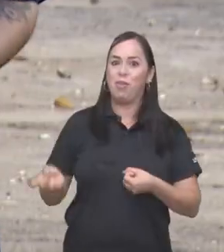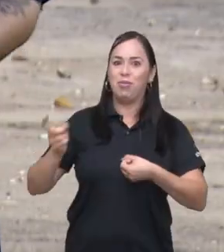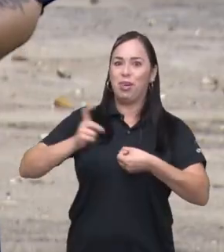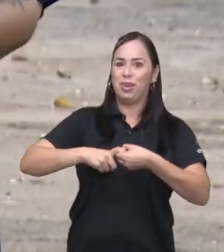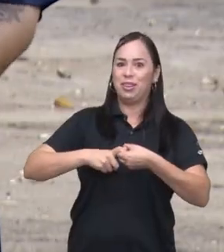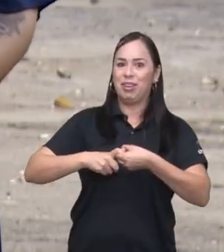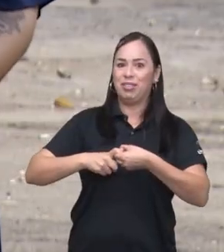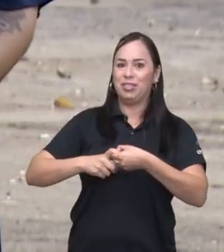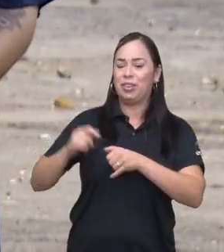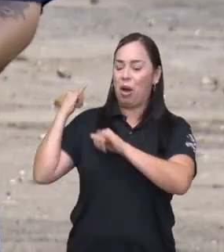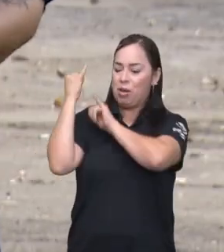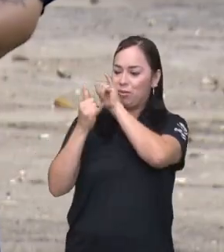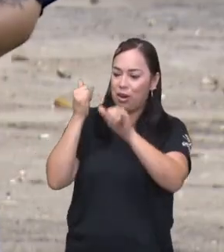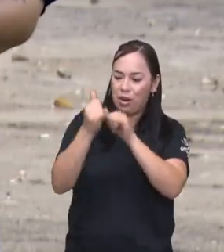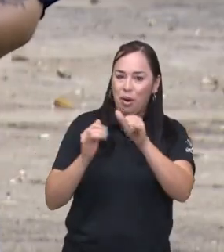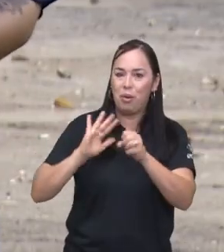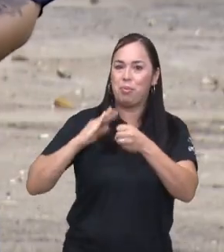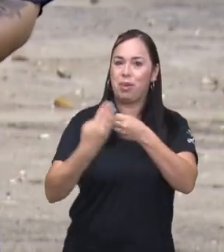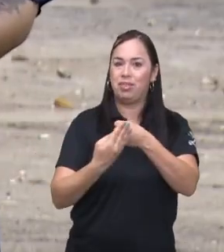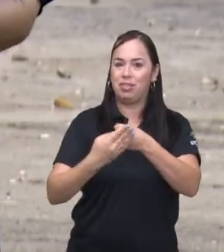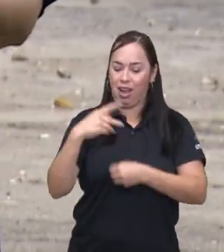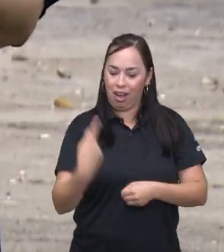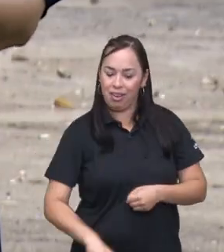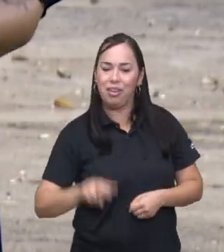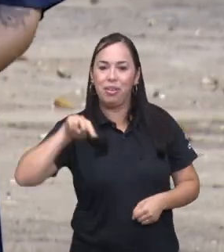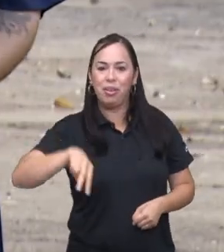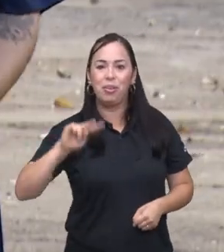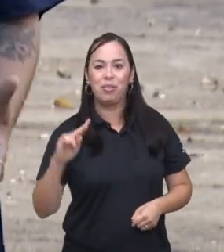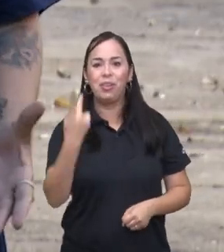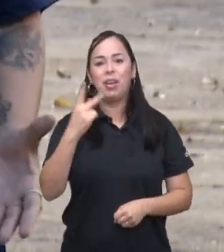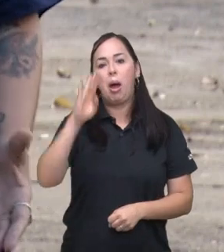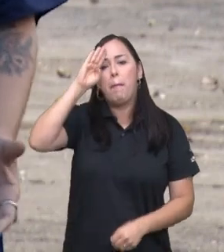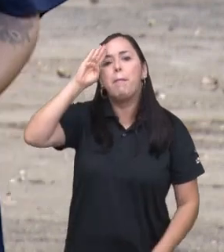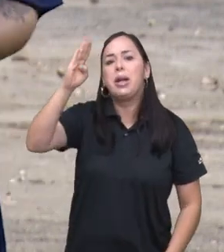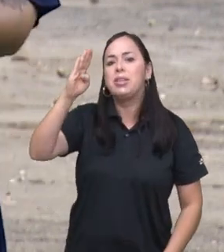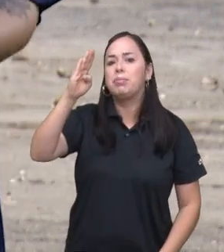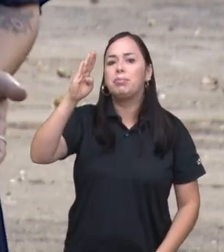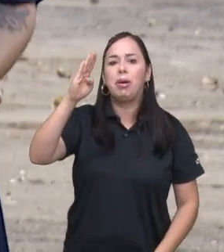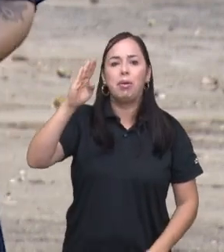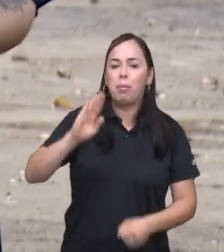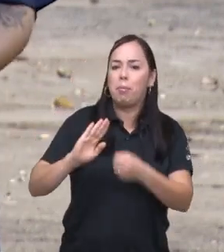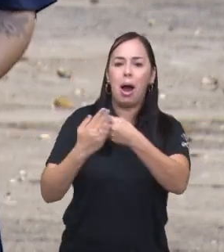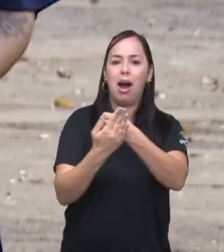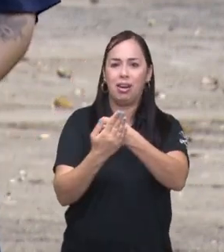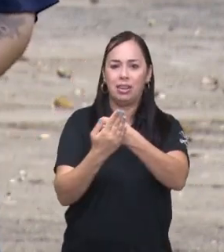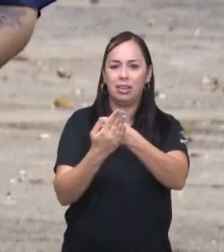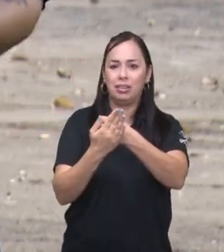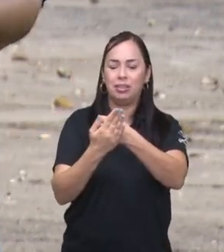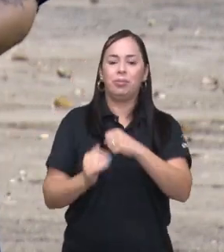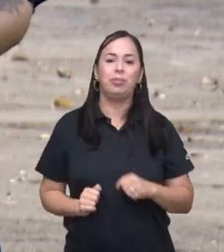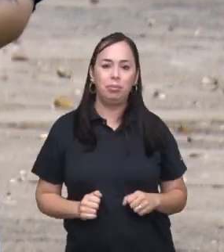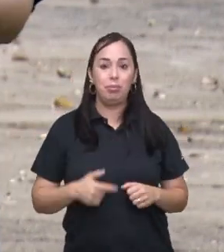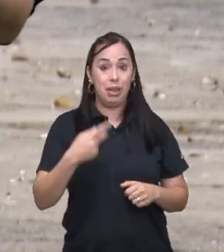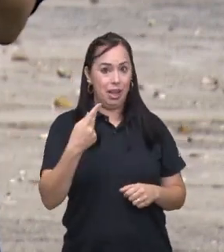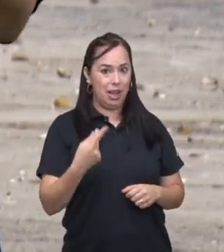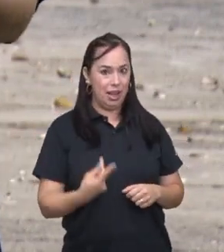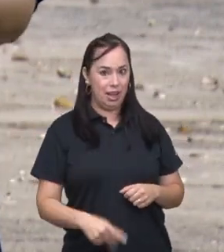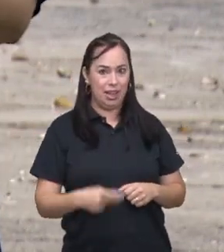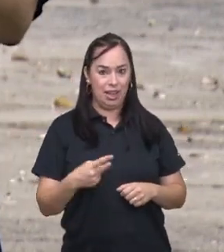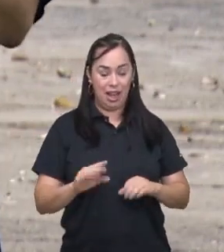Voltamos com histórias do meu bairro. Estamos no Novo Horizonte, um dos principais bairros da Zona Leste de São José dos Campos. Aqui, a